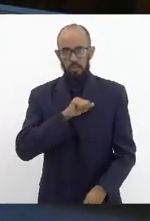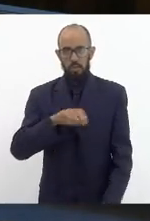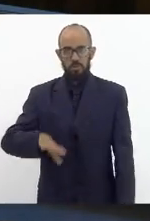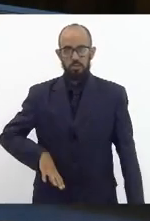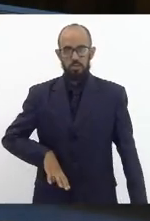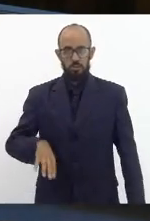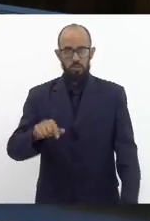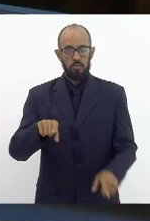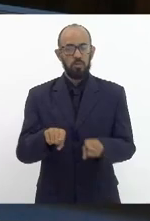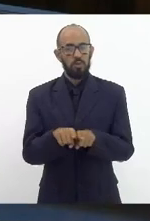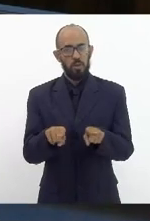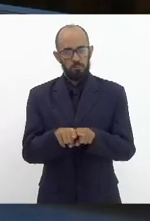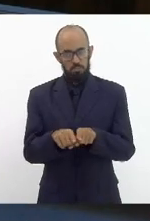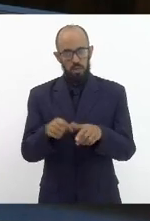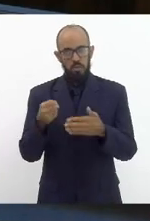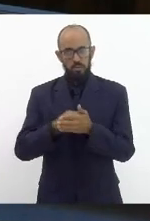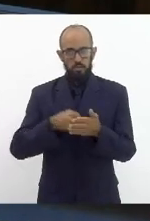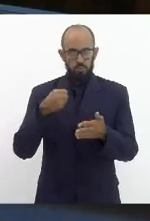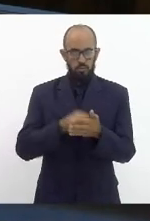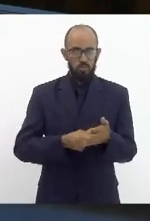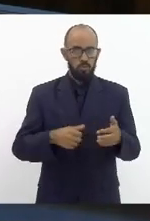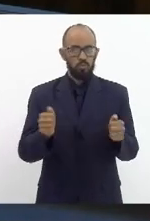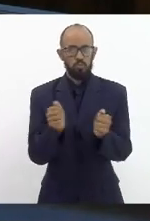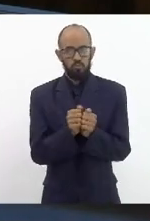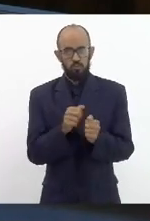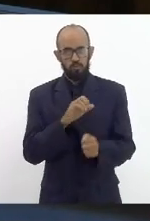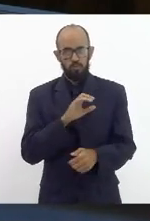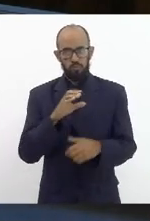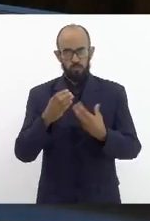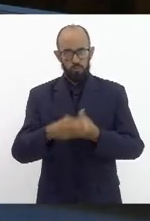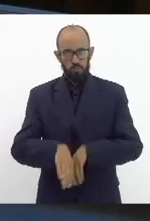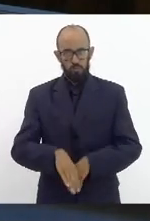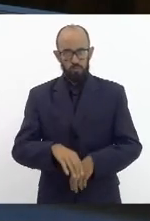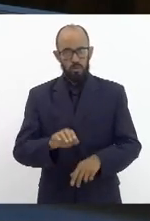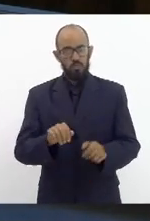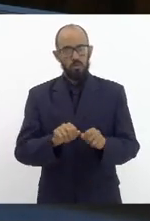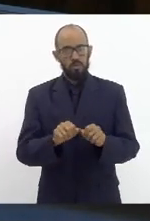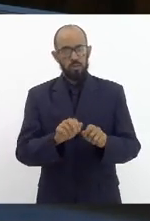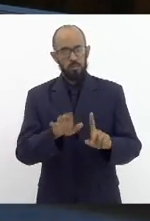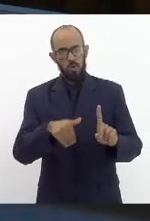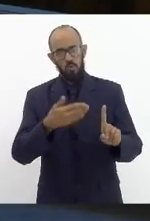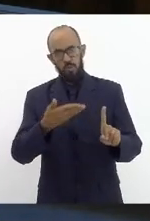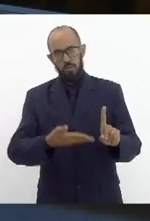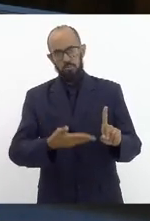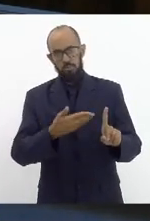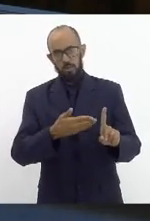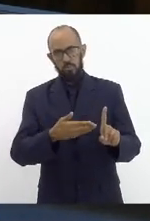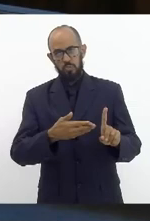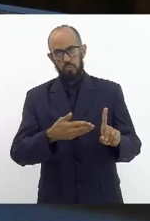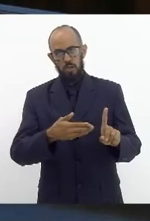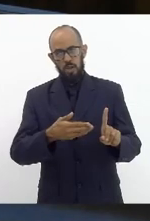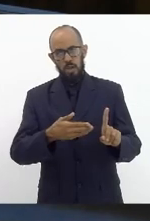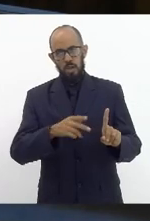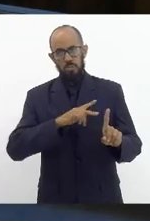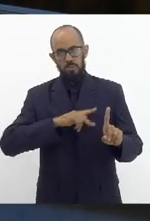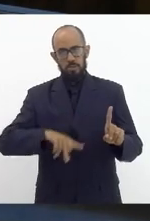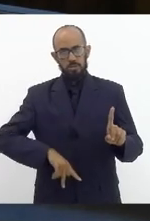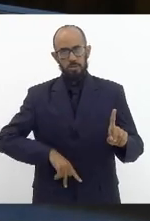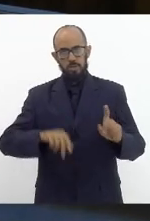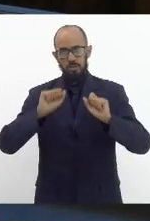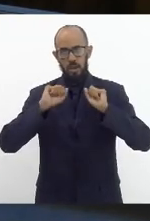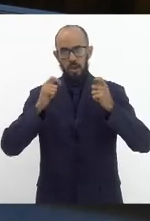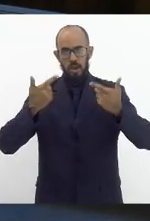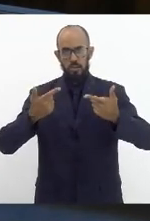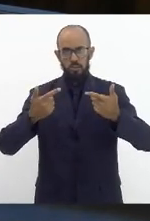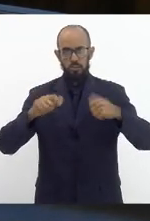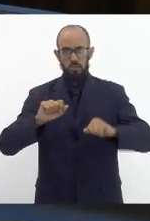tem sido um grande defensor da pauta do concurso público, fazer aqui o meu reconhecimento público à presidência da Assembleia Legislativa. E o